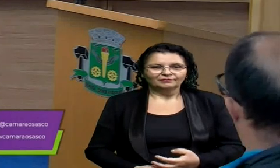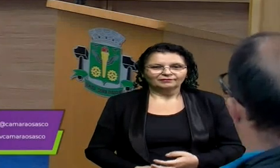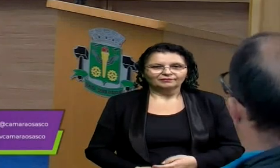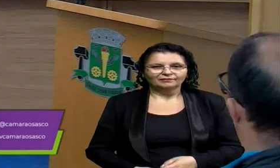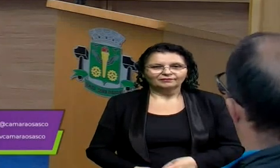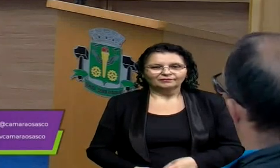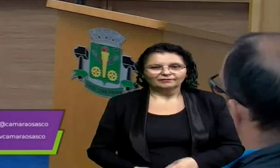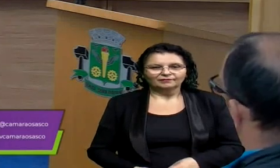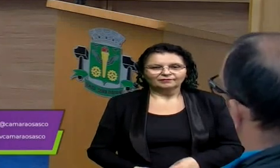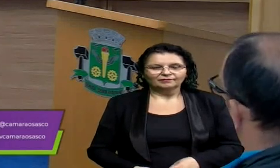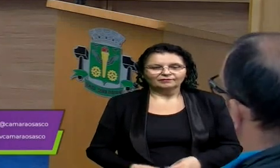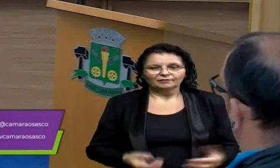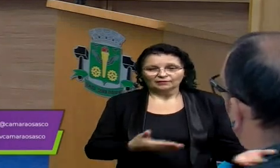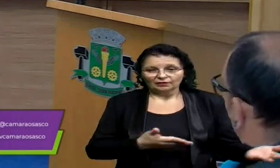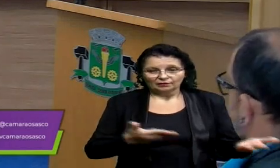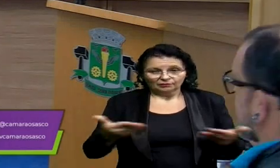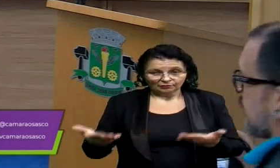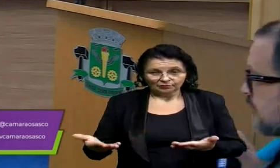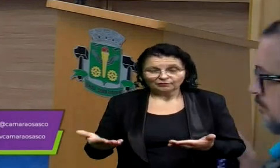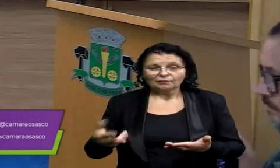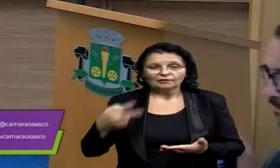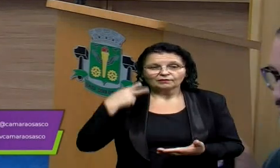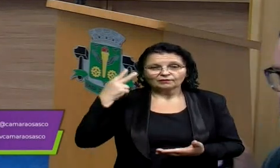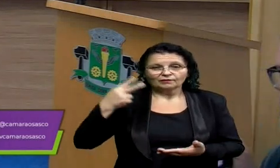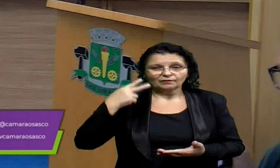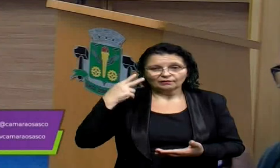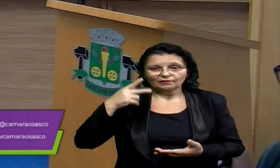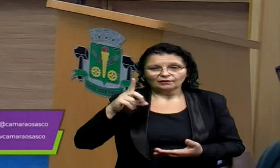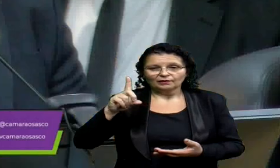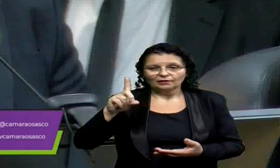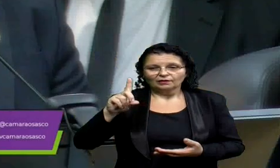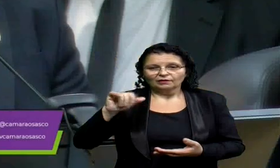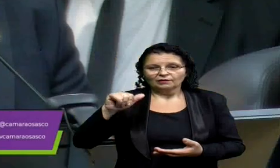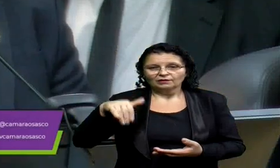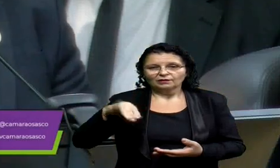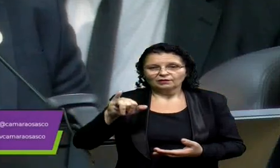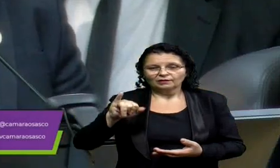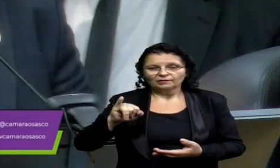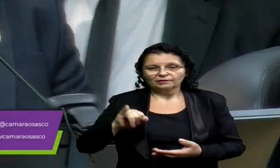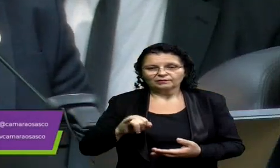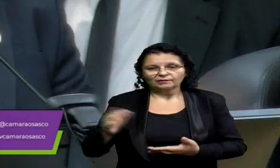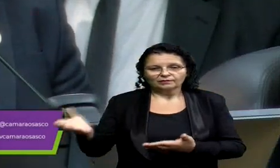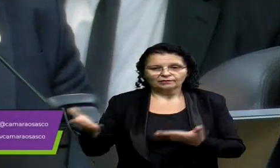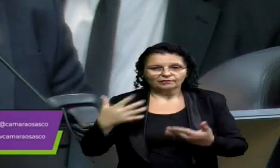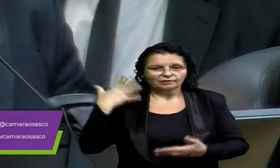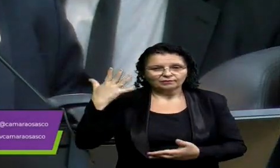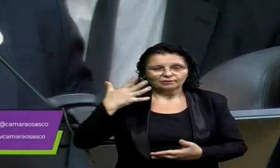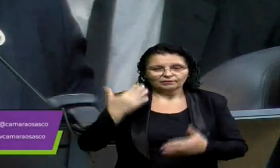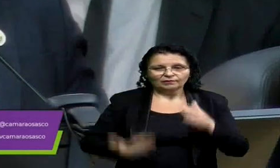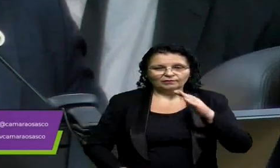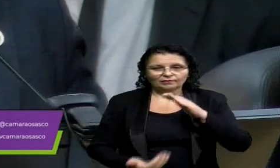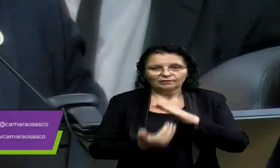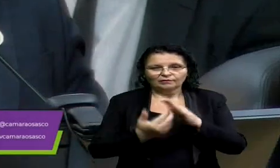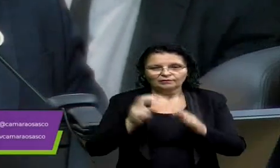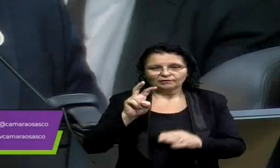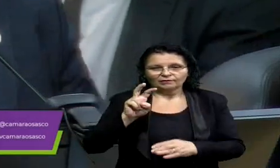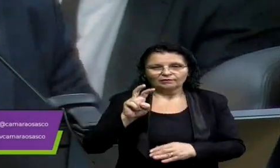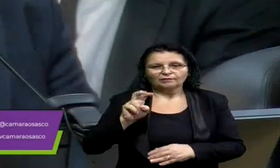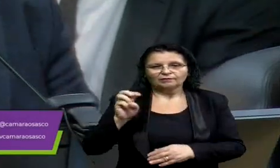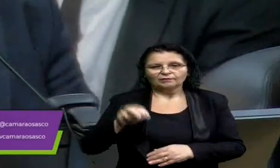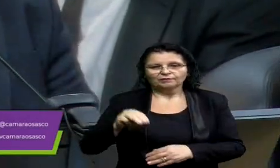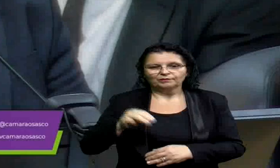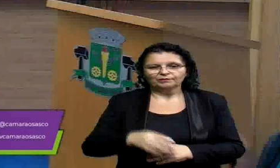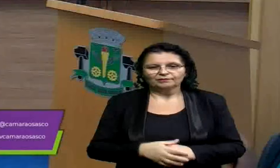útimo convido o Nobre Vereador Dinei Simão fazer uso da palavra vossa excelência dispõe de 5